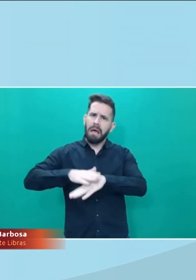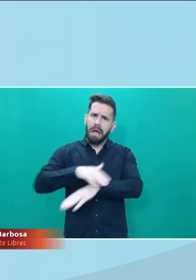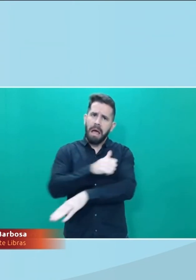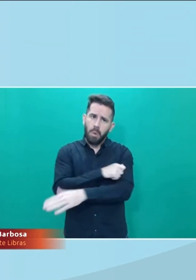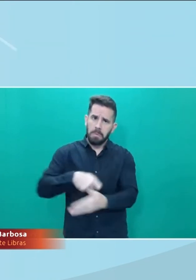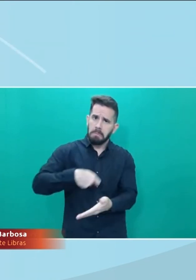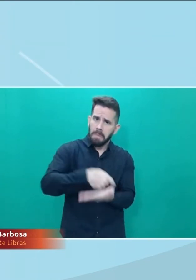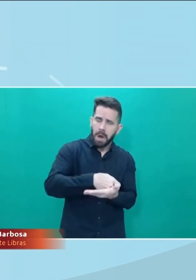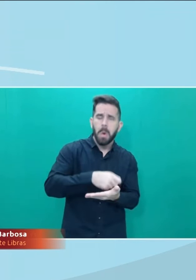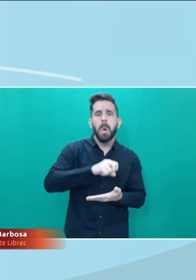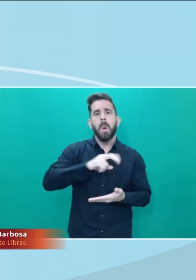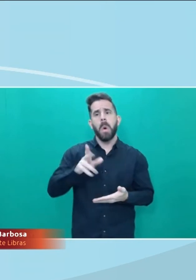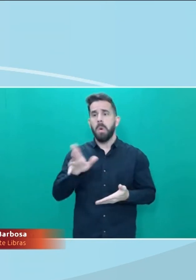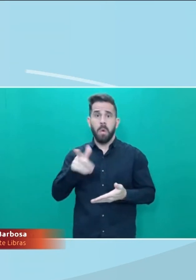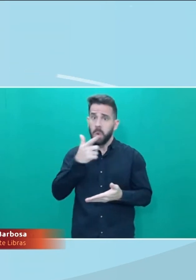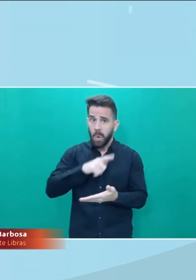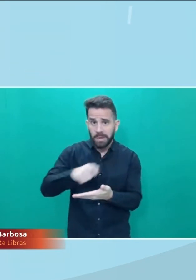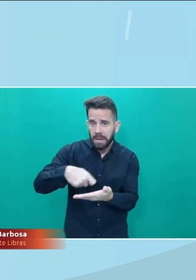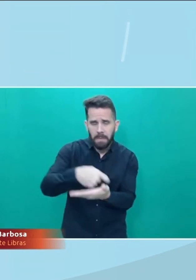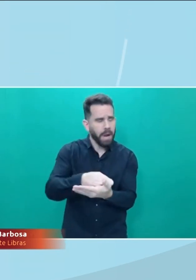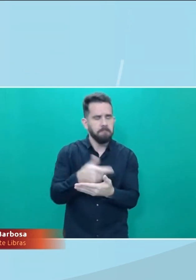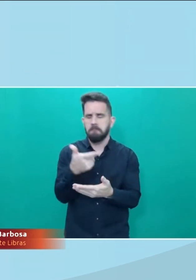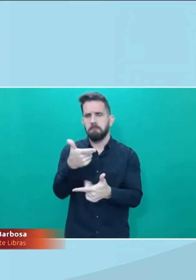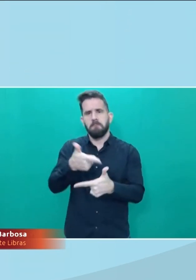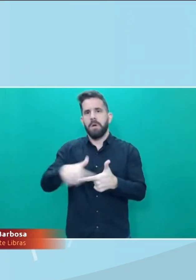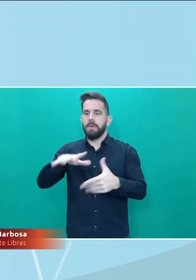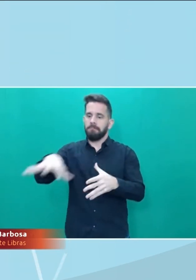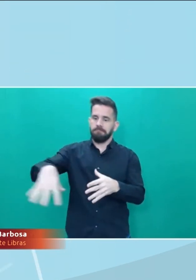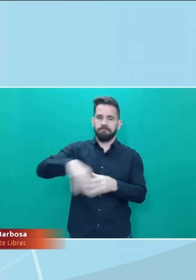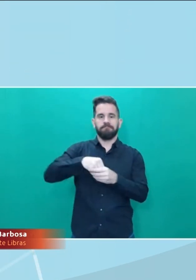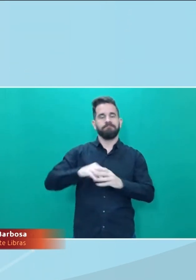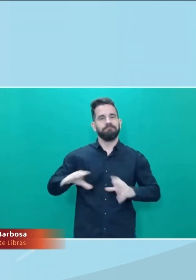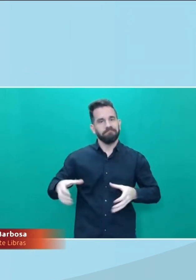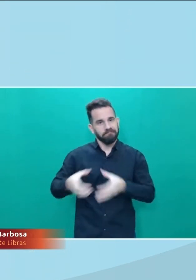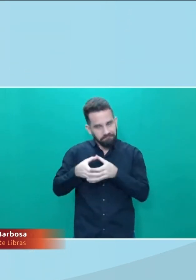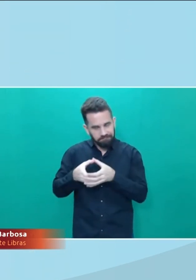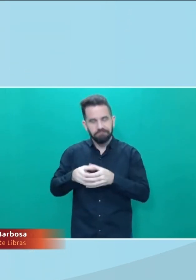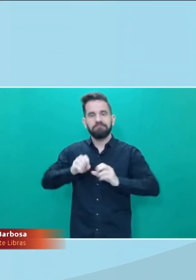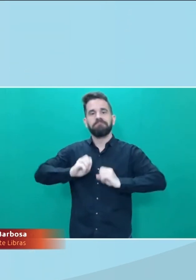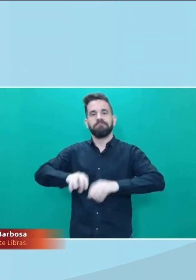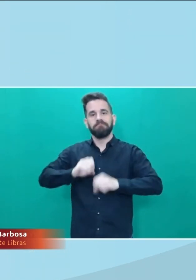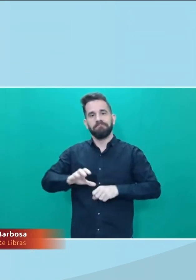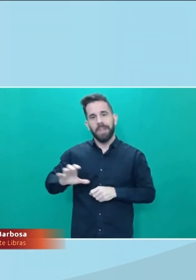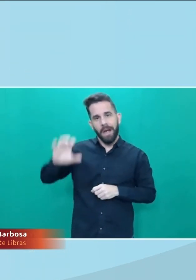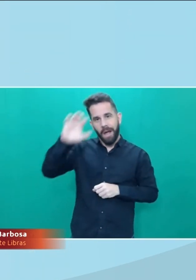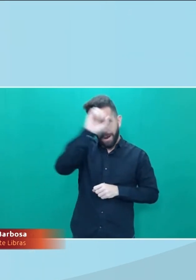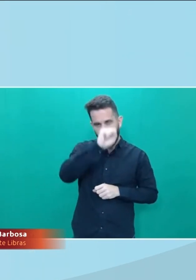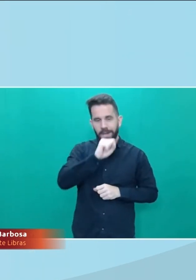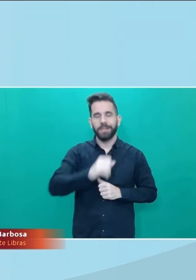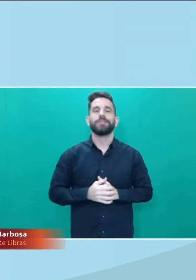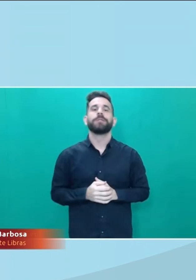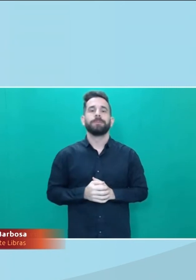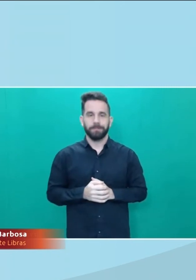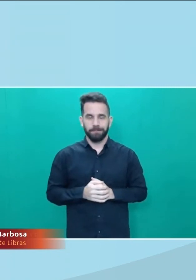podem arcar com um curso, né, de artes marciais. Então, vou apresentar o meu entrevistado de agora,